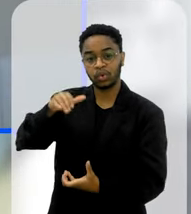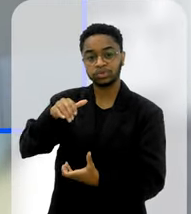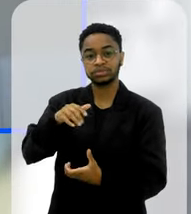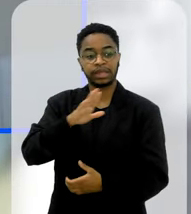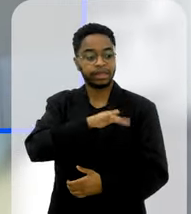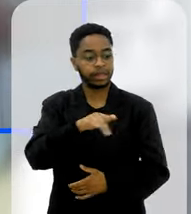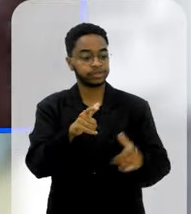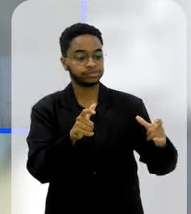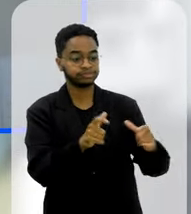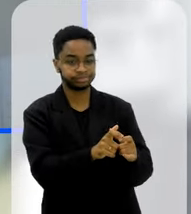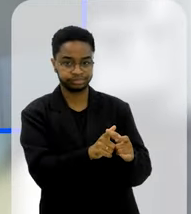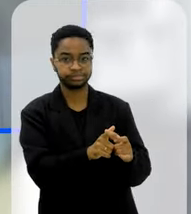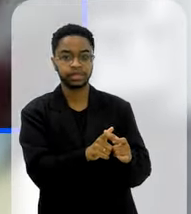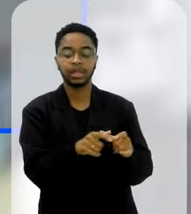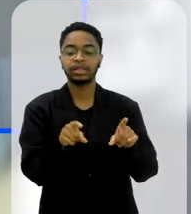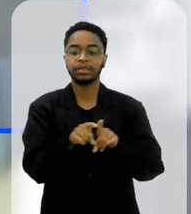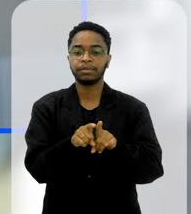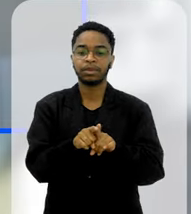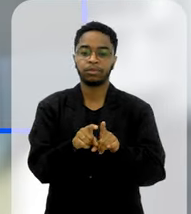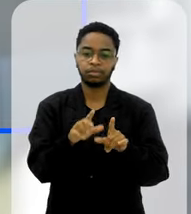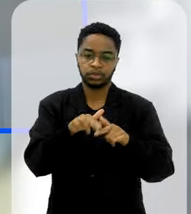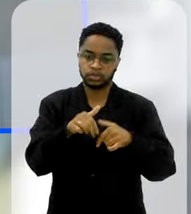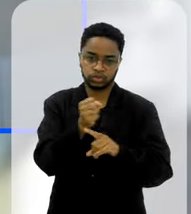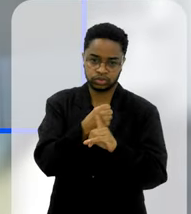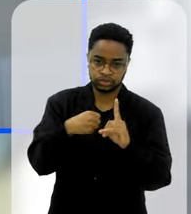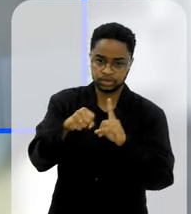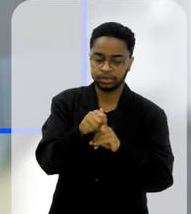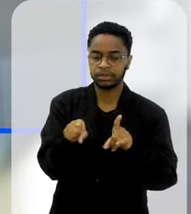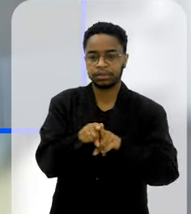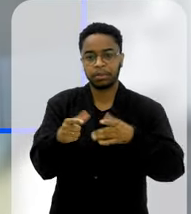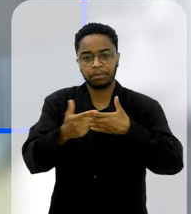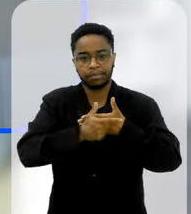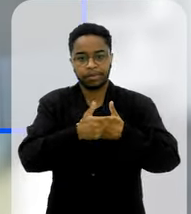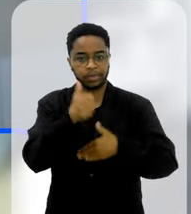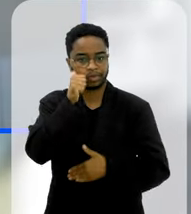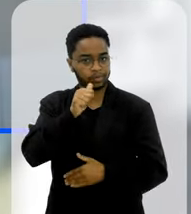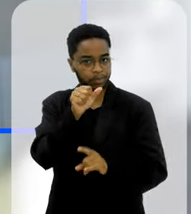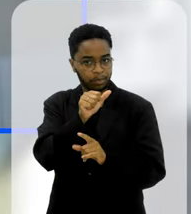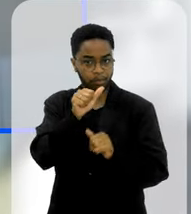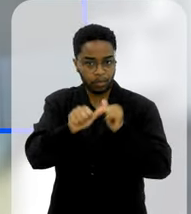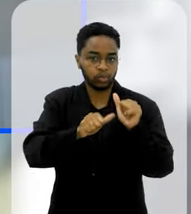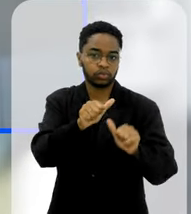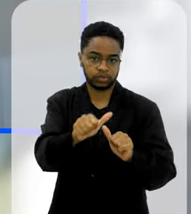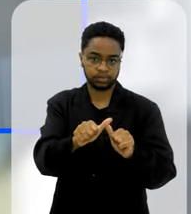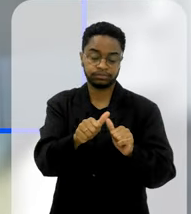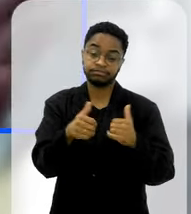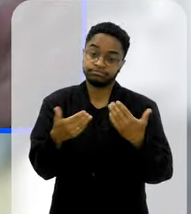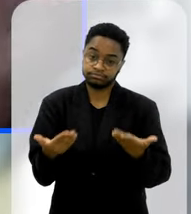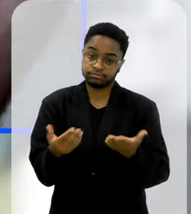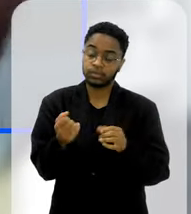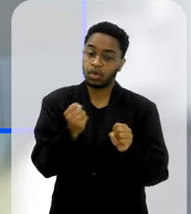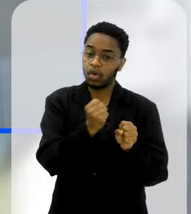menos crianças. Fatores sociais, o papel da mulher, né, que mudou por completo.